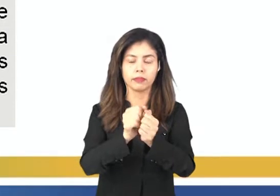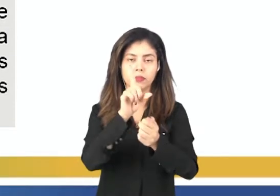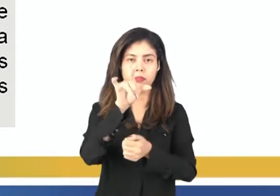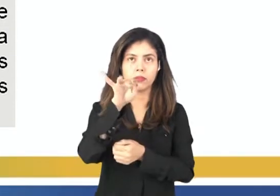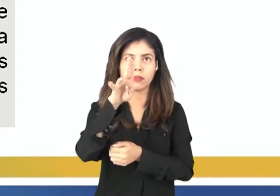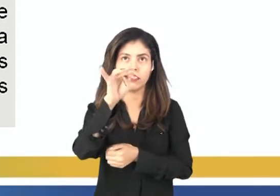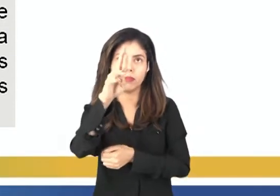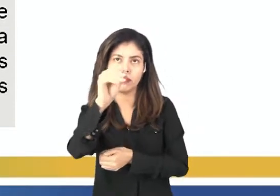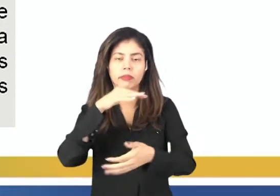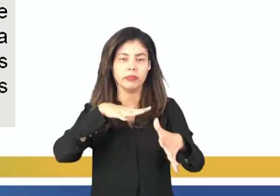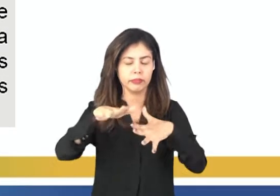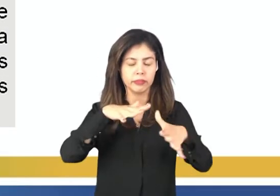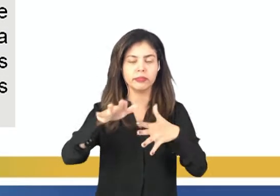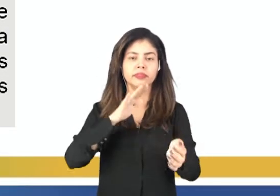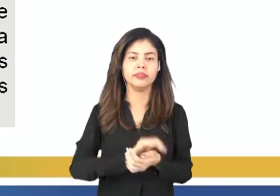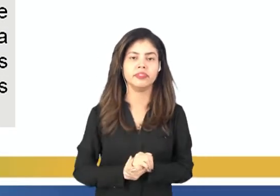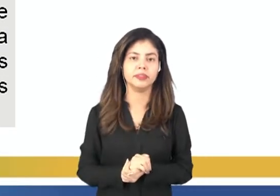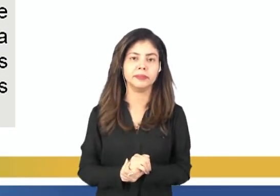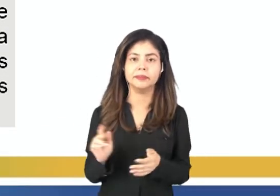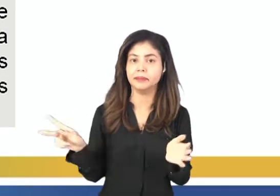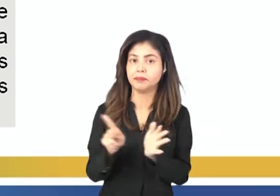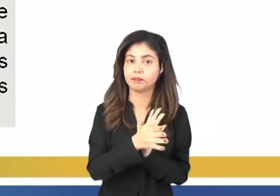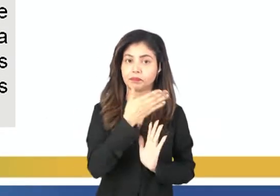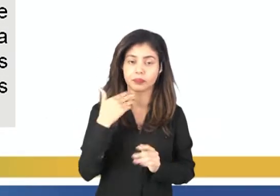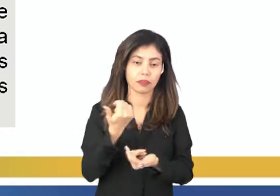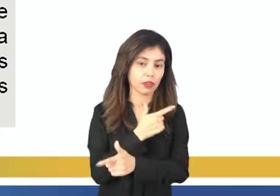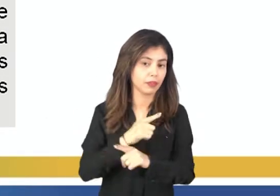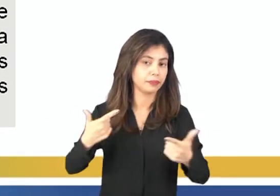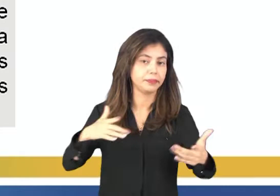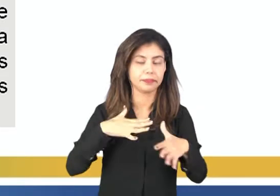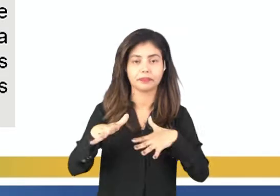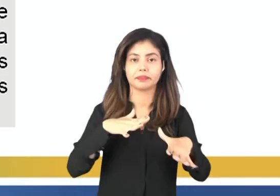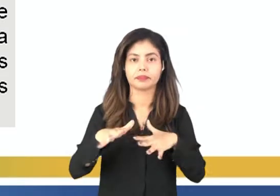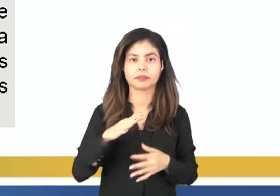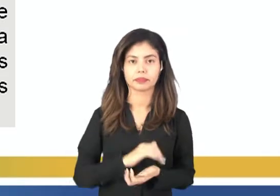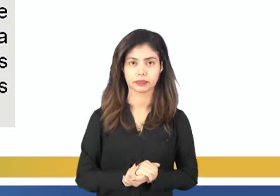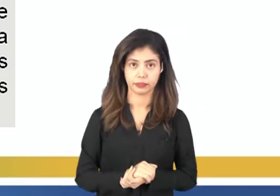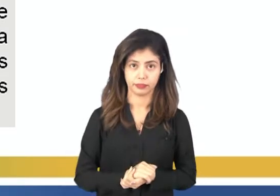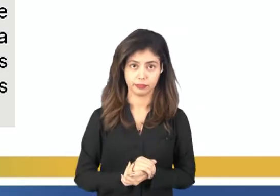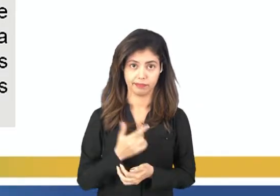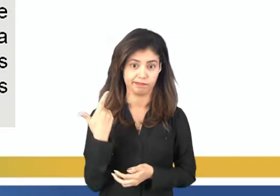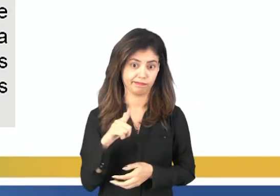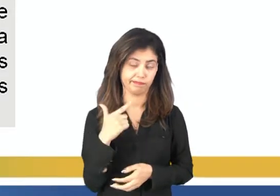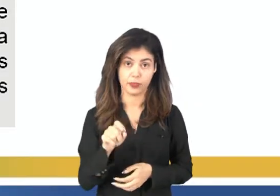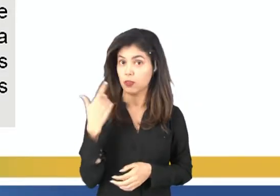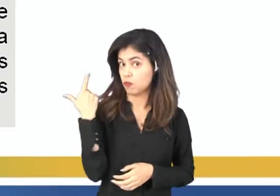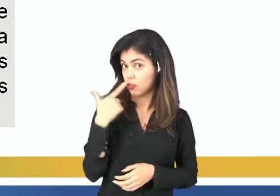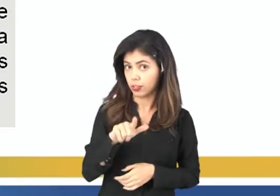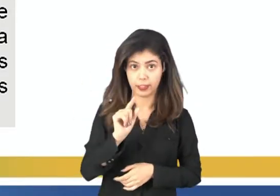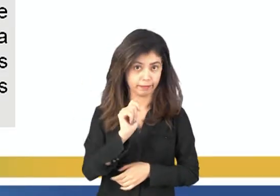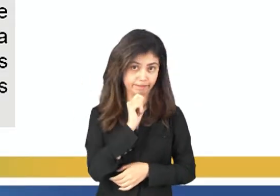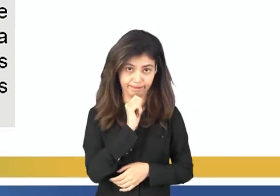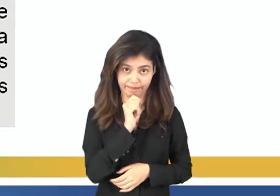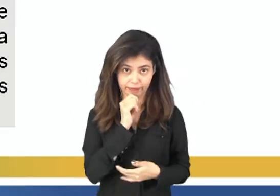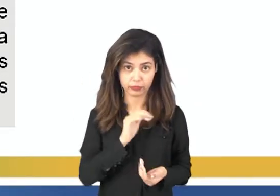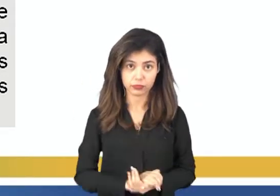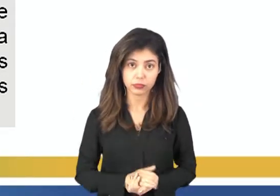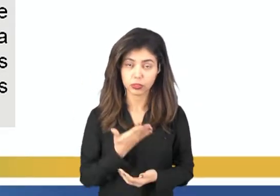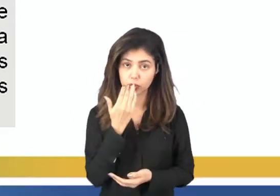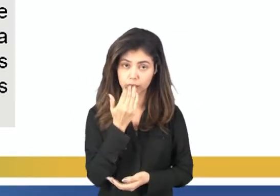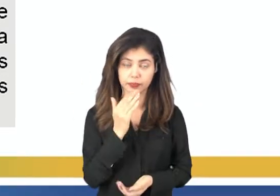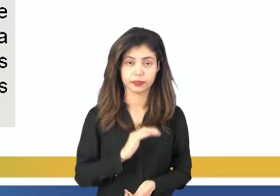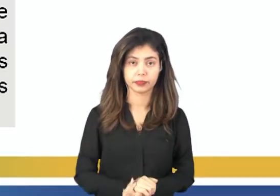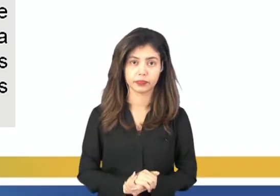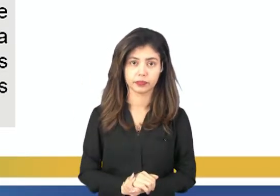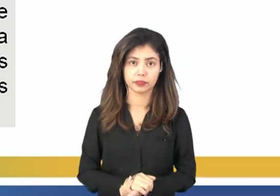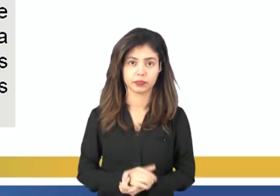locomotor porque eles vão acabar garantindo uma grande quantidade de movimentos e sem eles nós não conseguiríamos aí nos